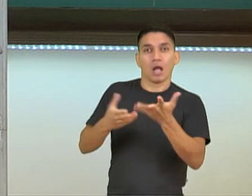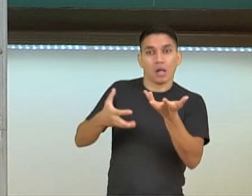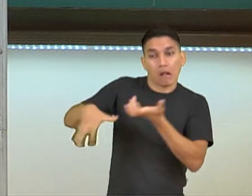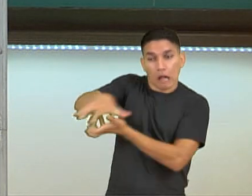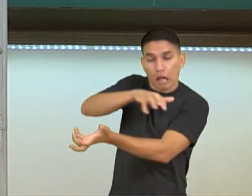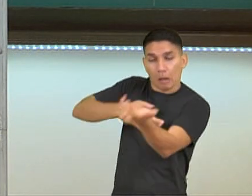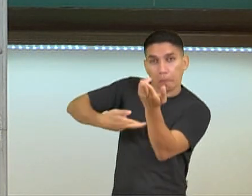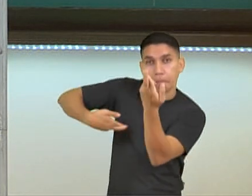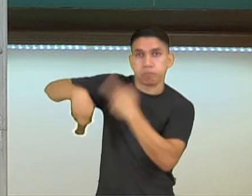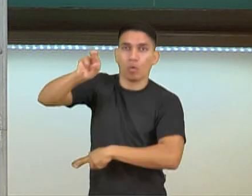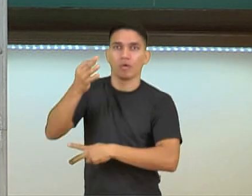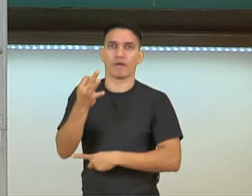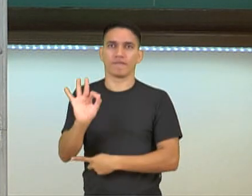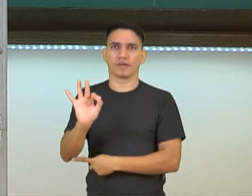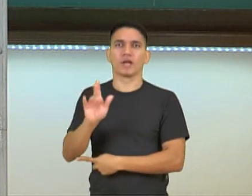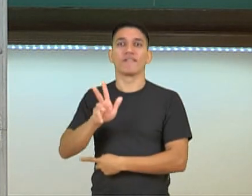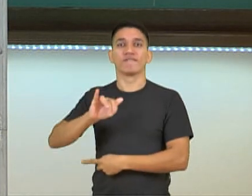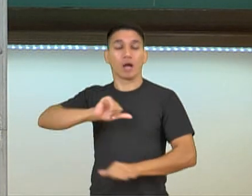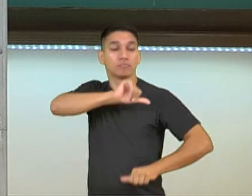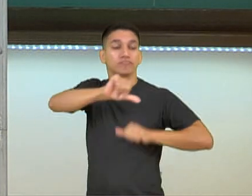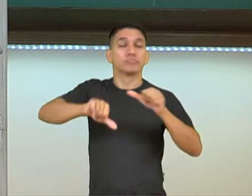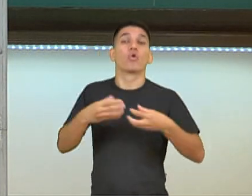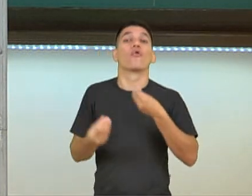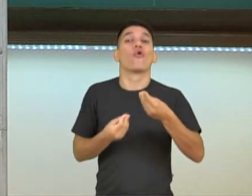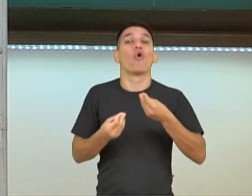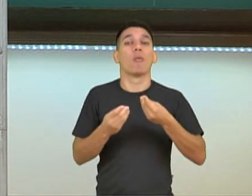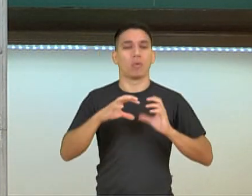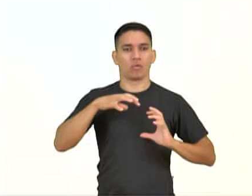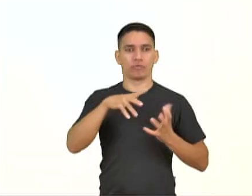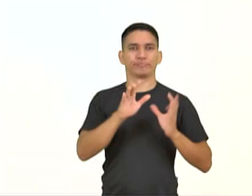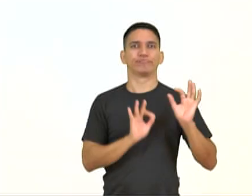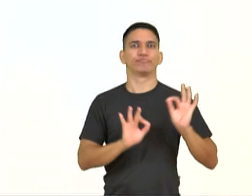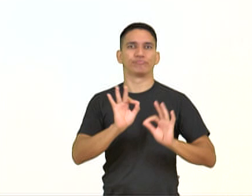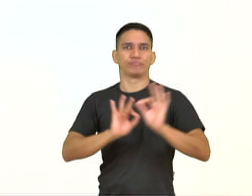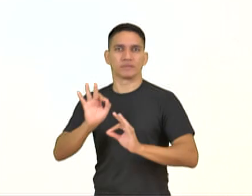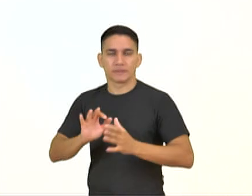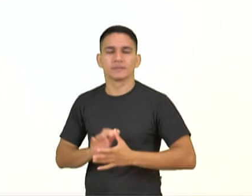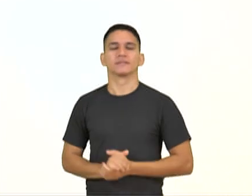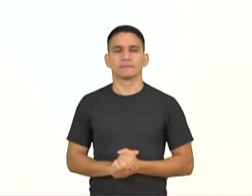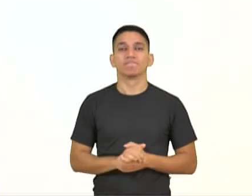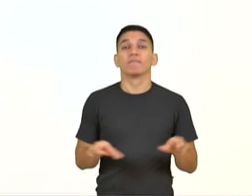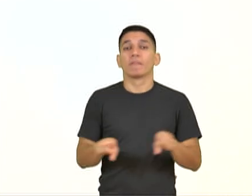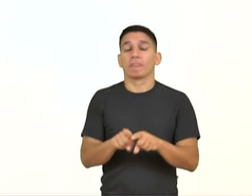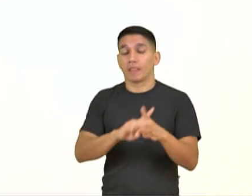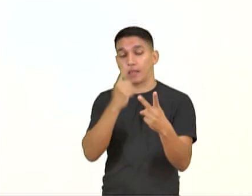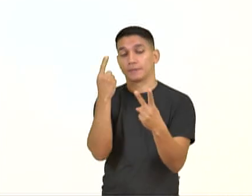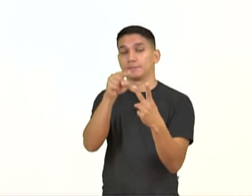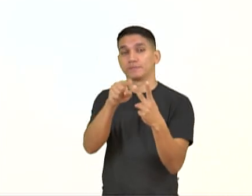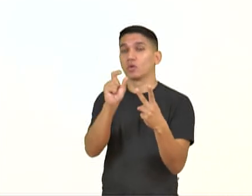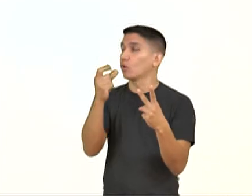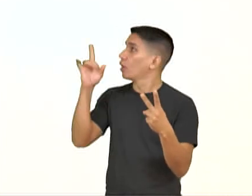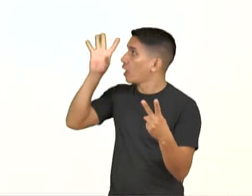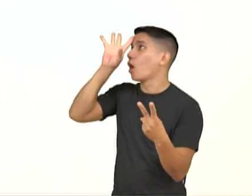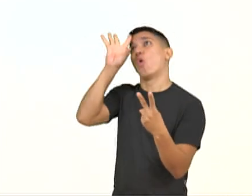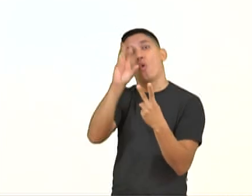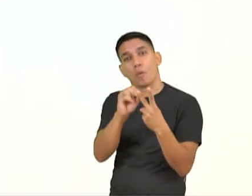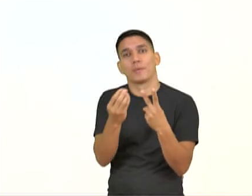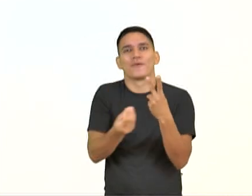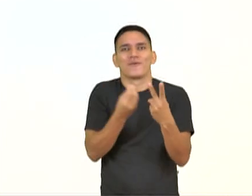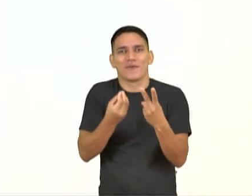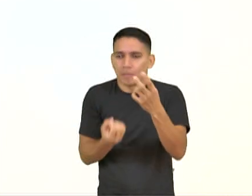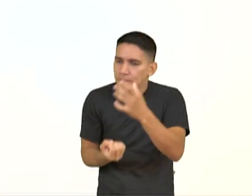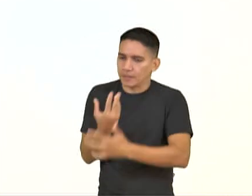vai transformar o modo como o mundo vai ser organizado. Também a gente vai compreender como se forma o